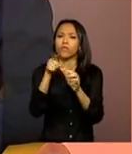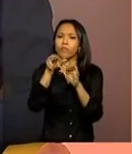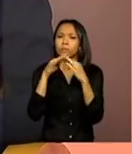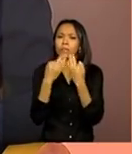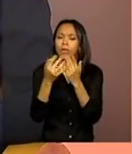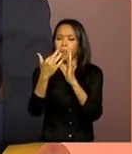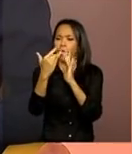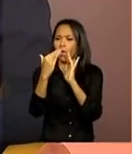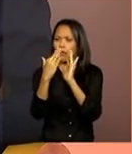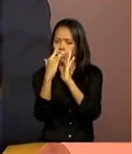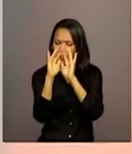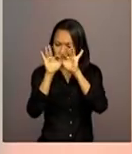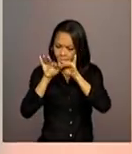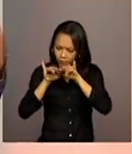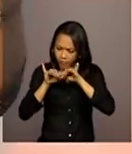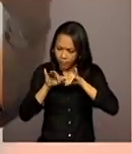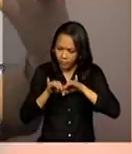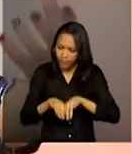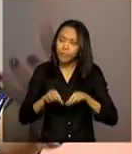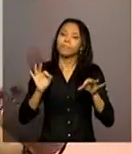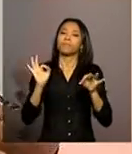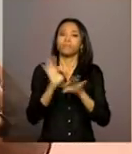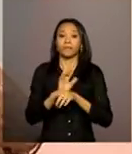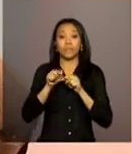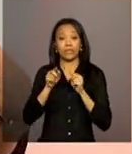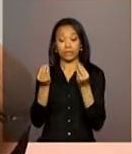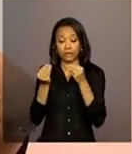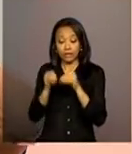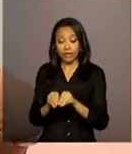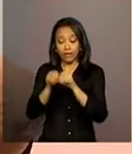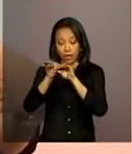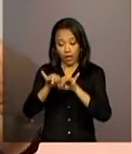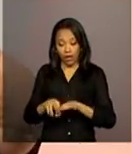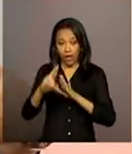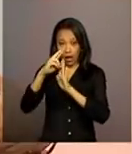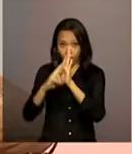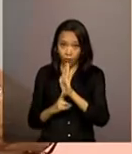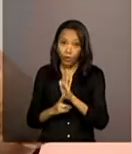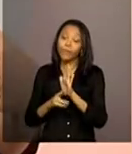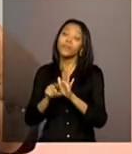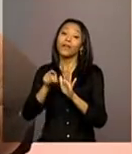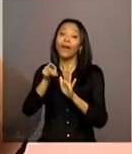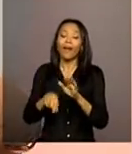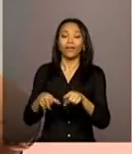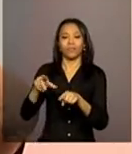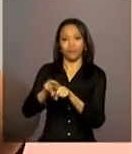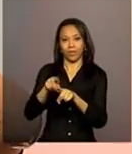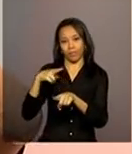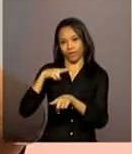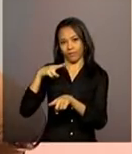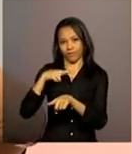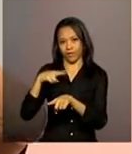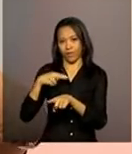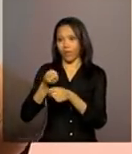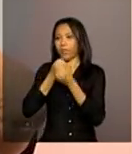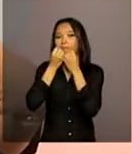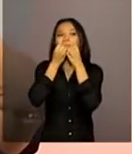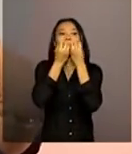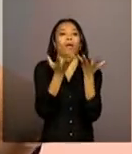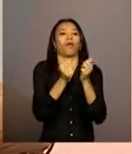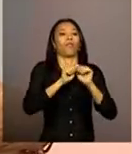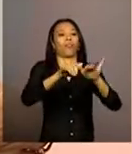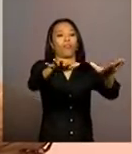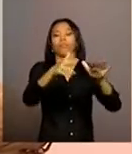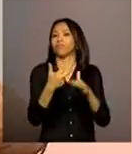feito e o que cabe conter neste relatório com respeito ao sigilo que o próprio trabalho social